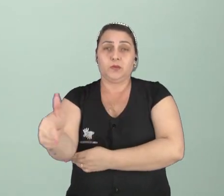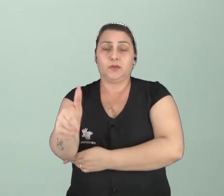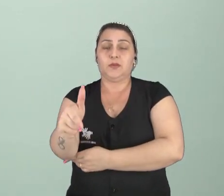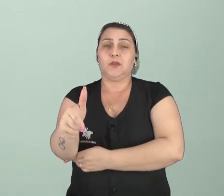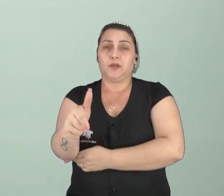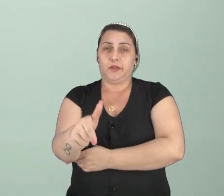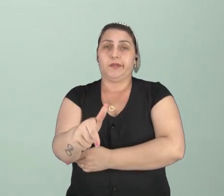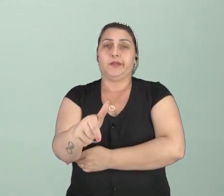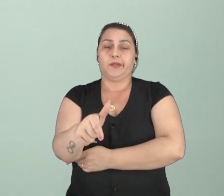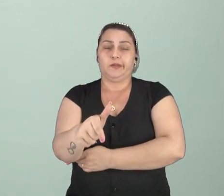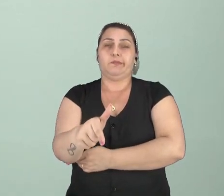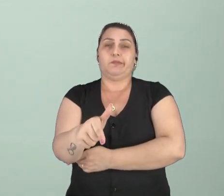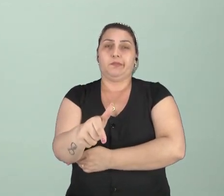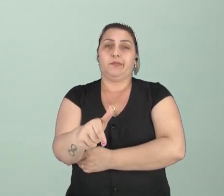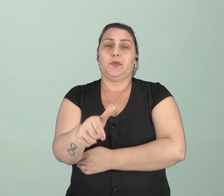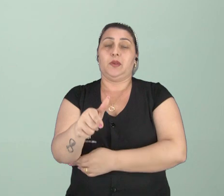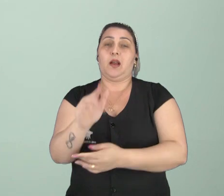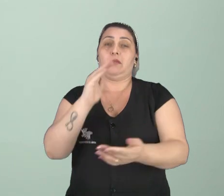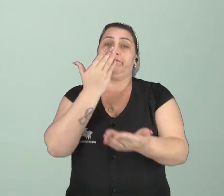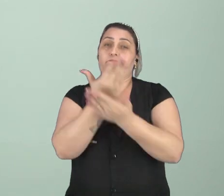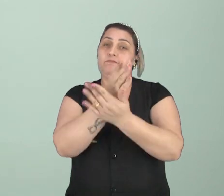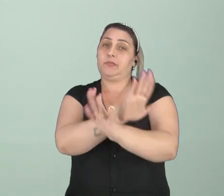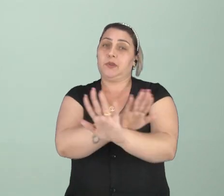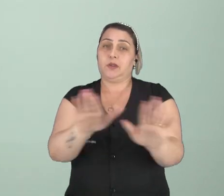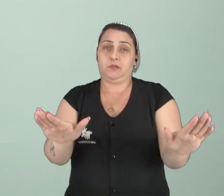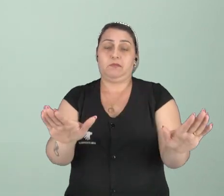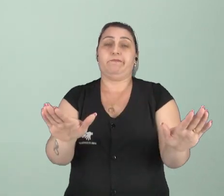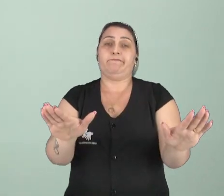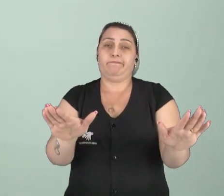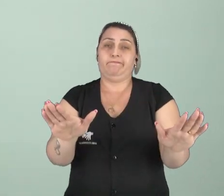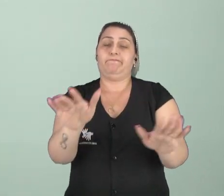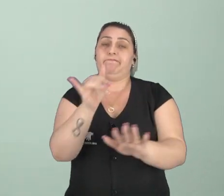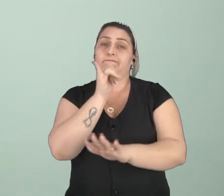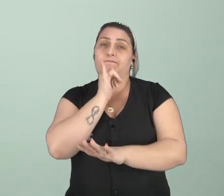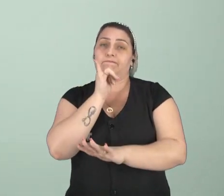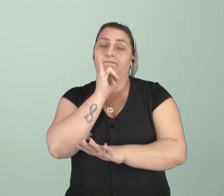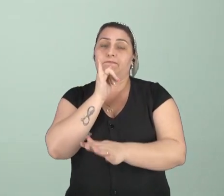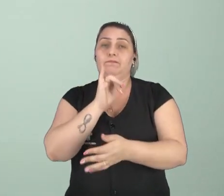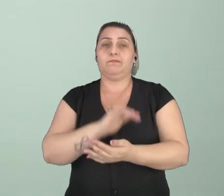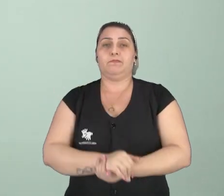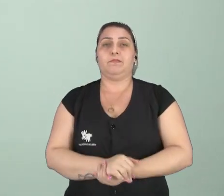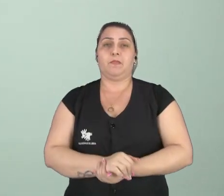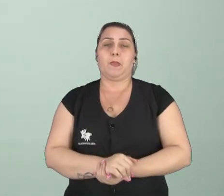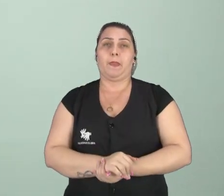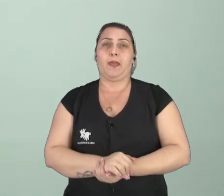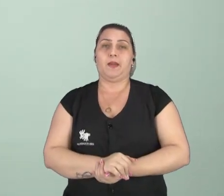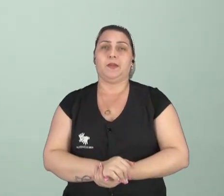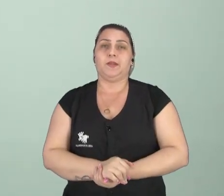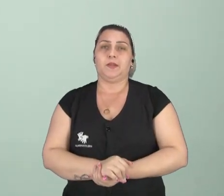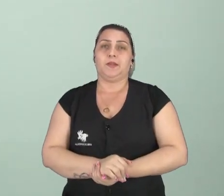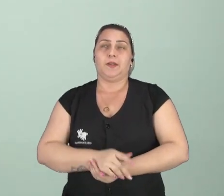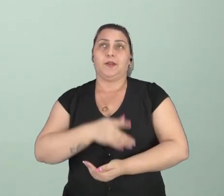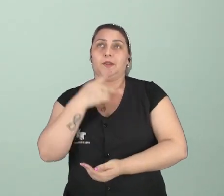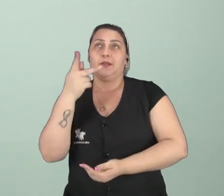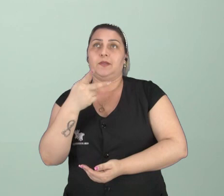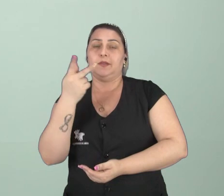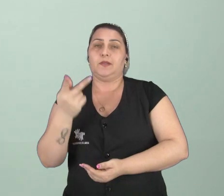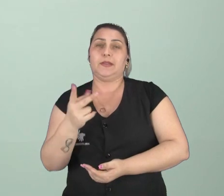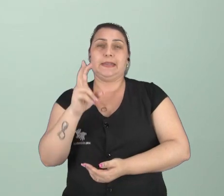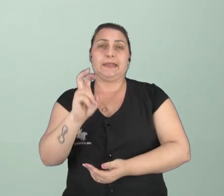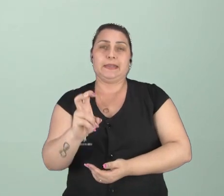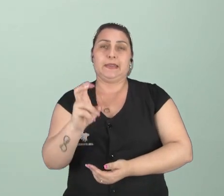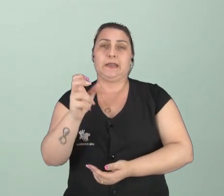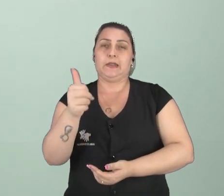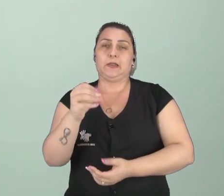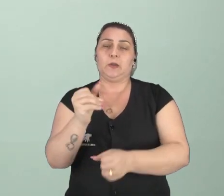fonte inesgotável de recursos. Uma hora pode ser que esses recursos venham a acabar. É claro que eu não estou falando de